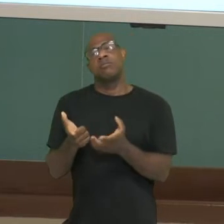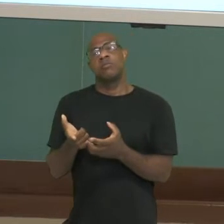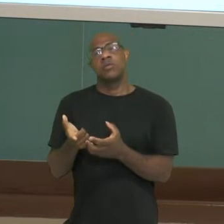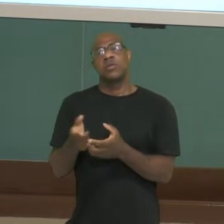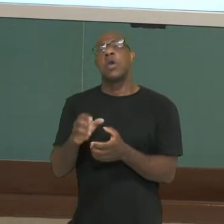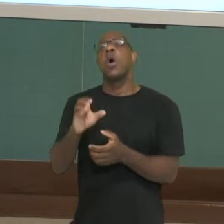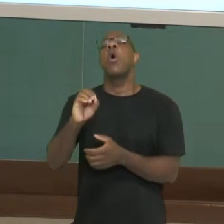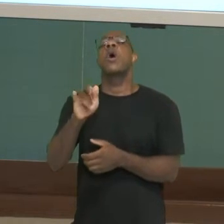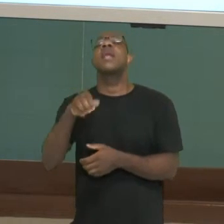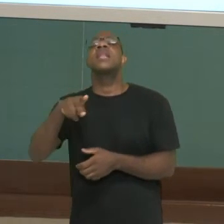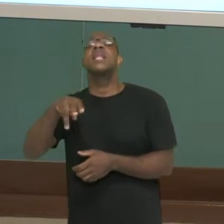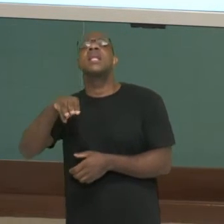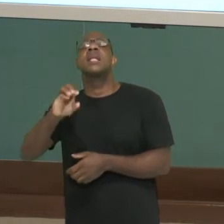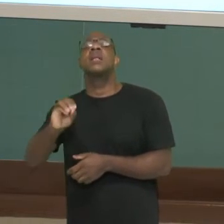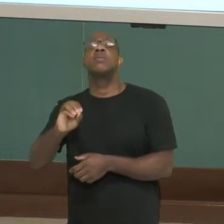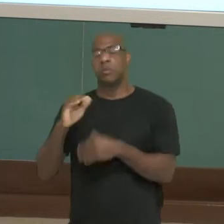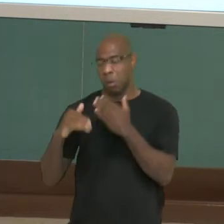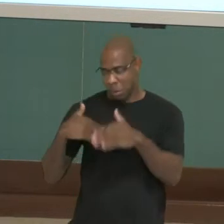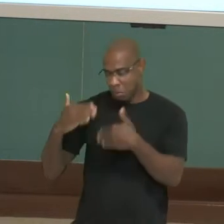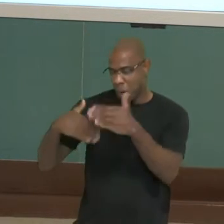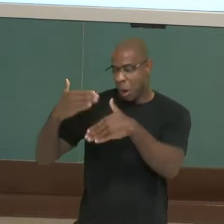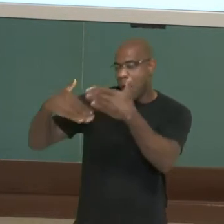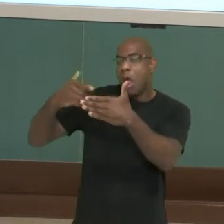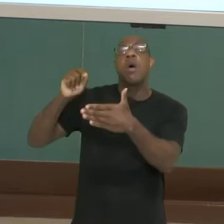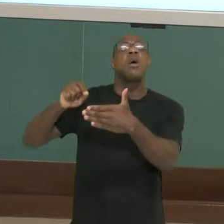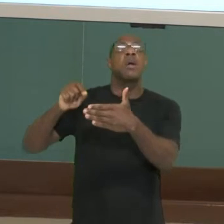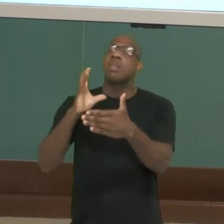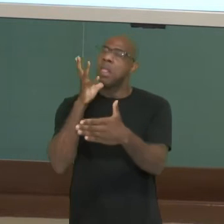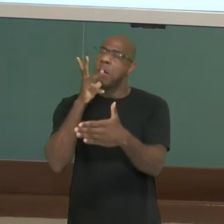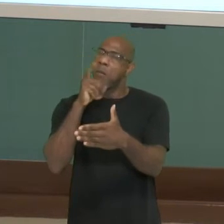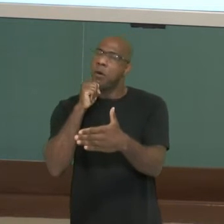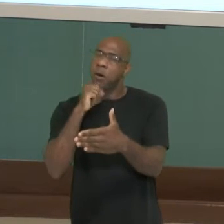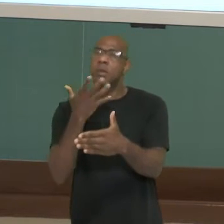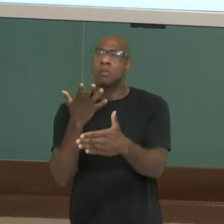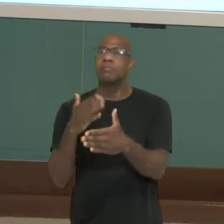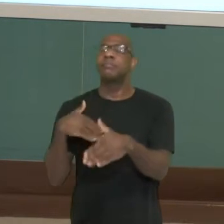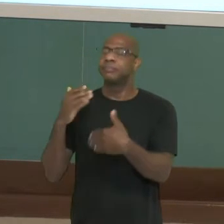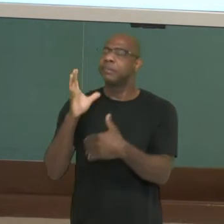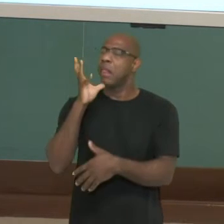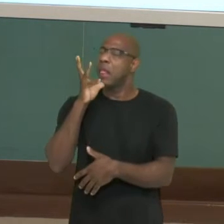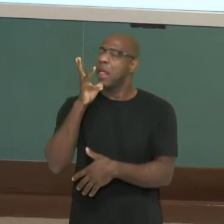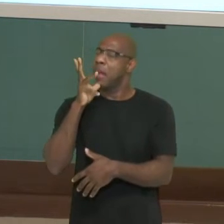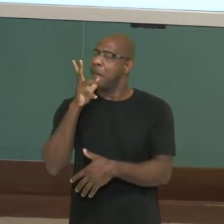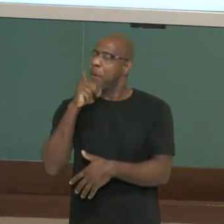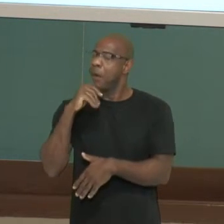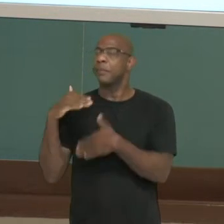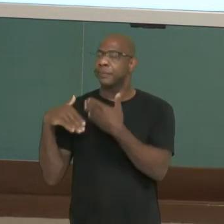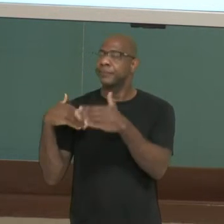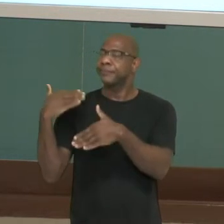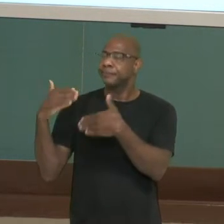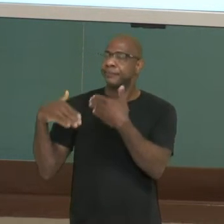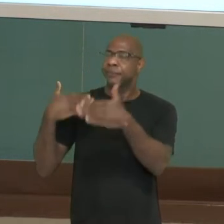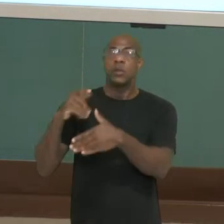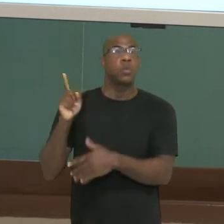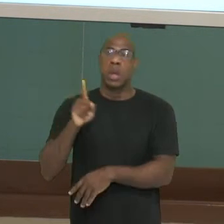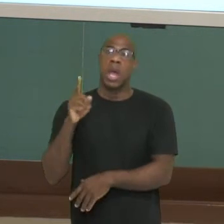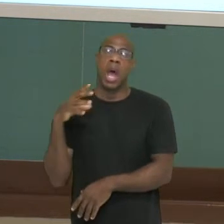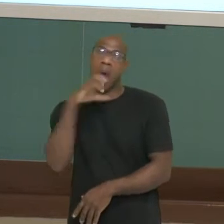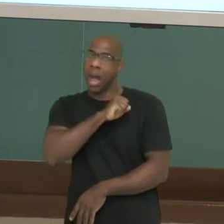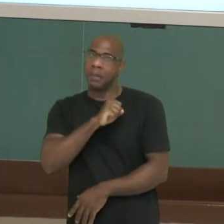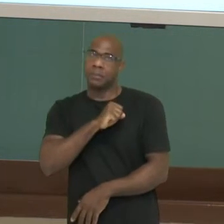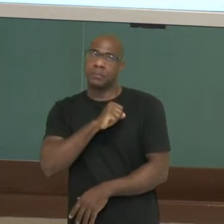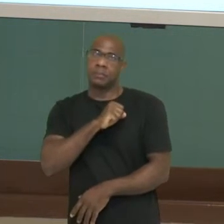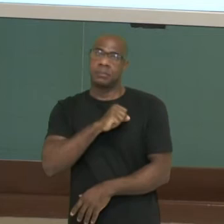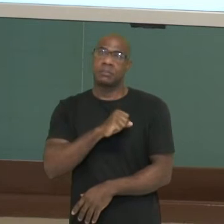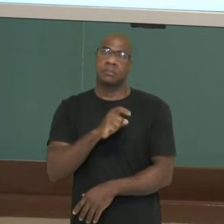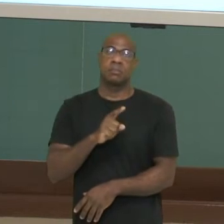Esse processo evolutivo, ele demora um longo período, ele não acontece